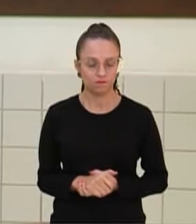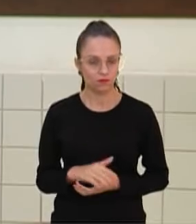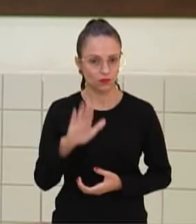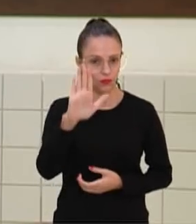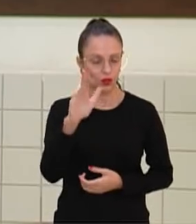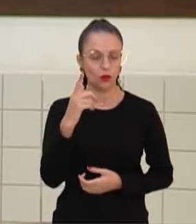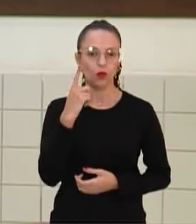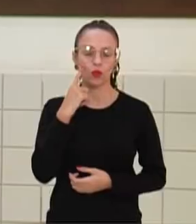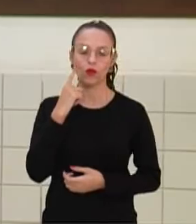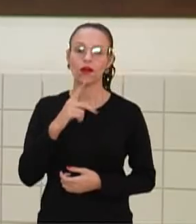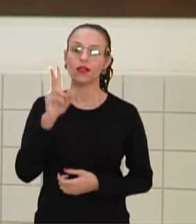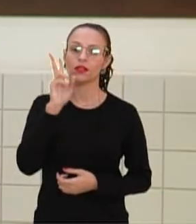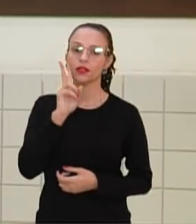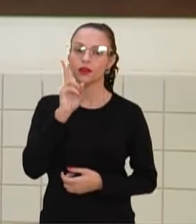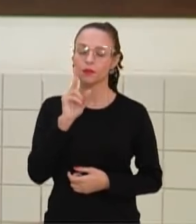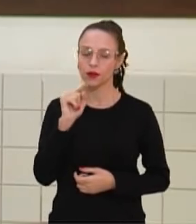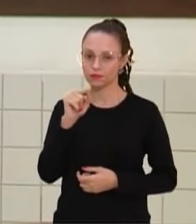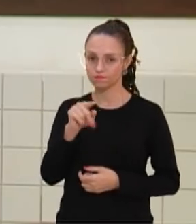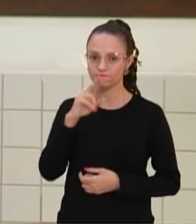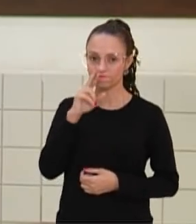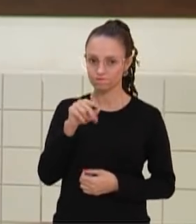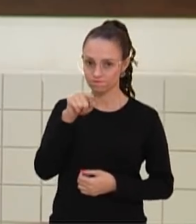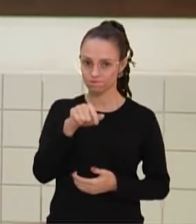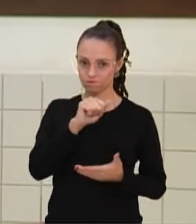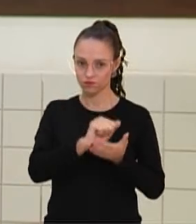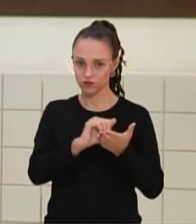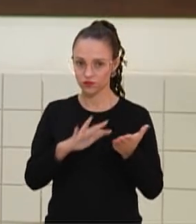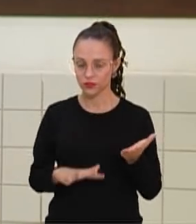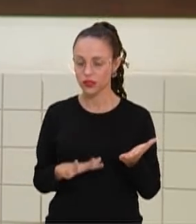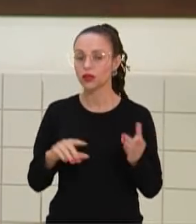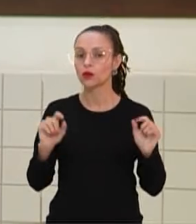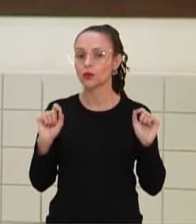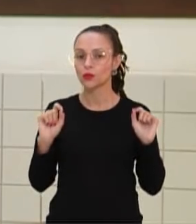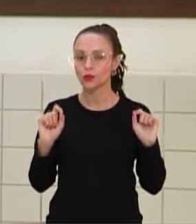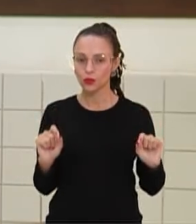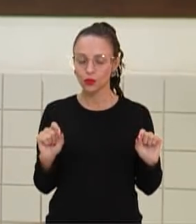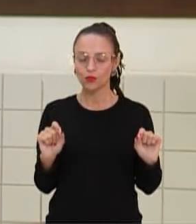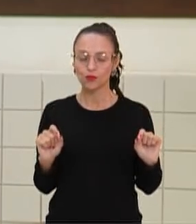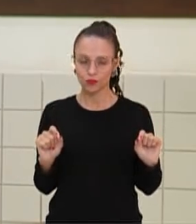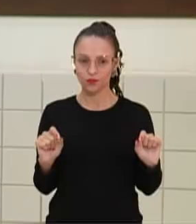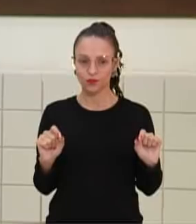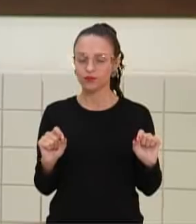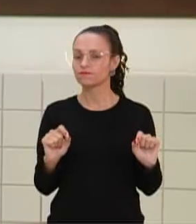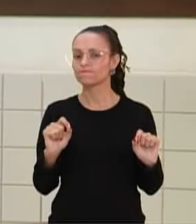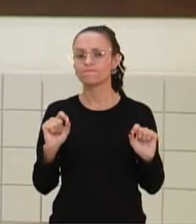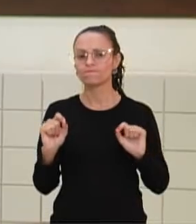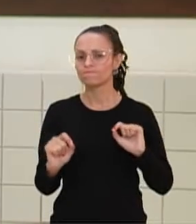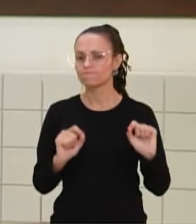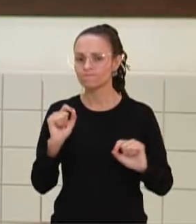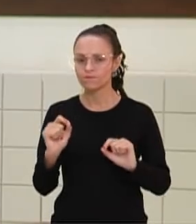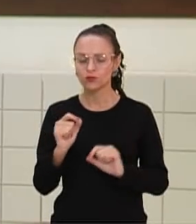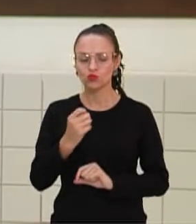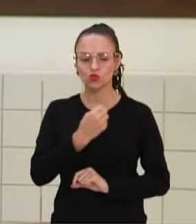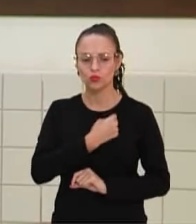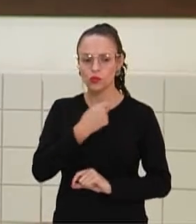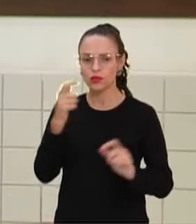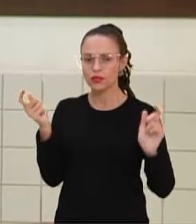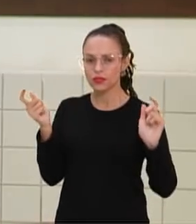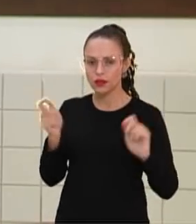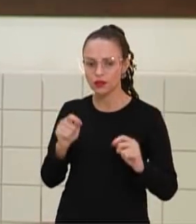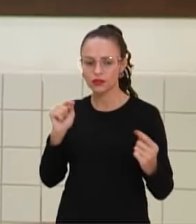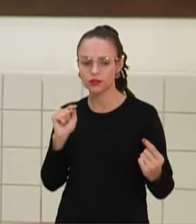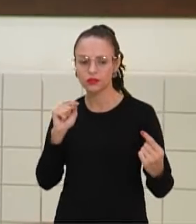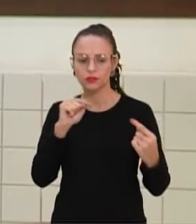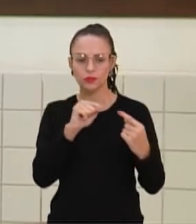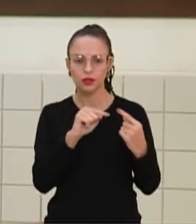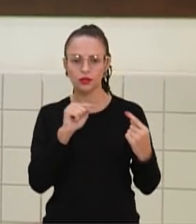Gente, era só lembrar, para resolver esse exercício, tem que lembrar para que valores, ou quais são as condições